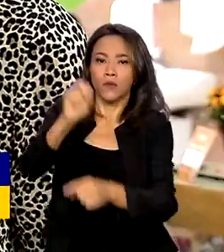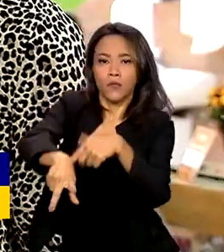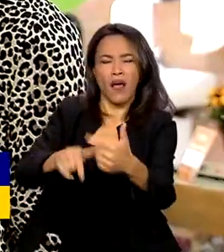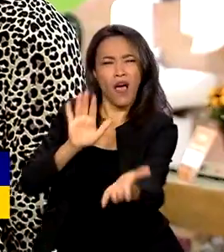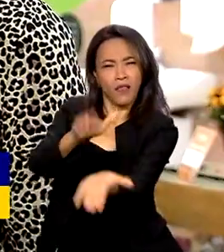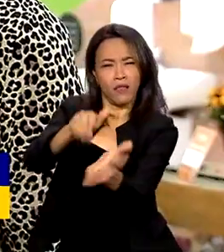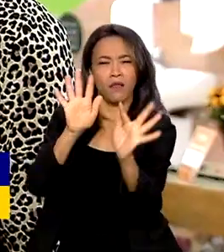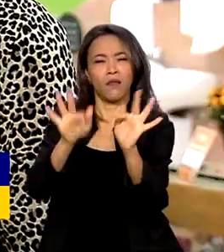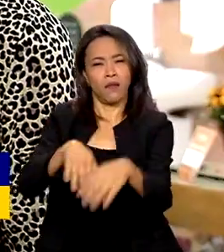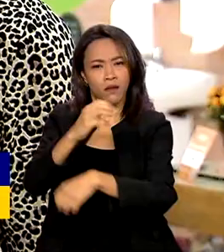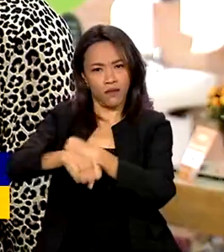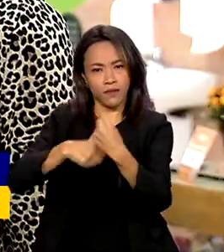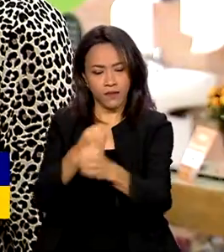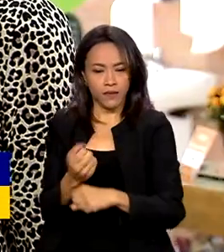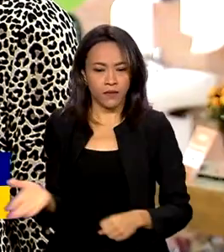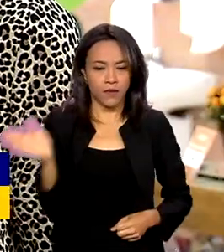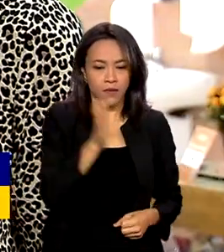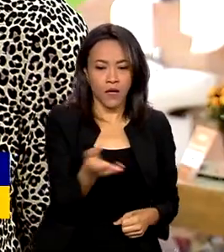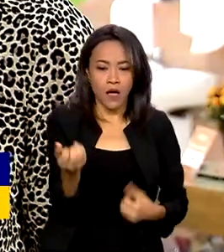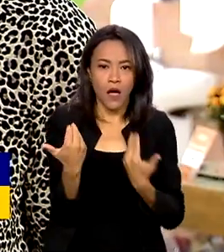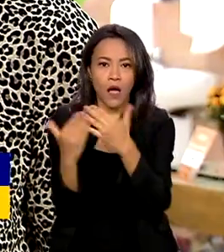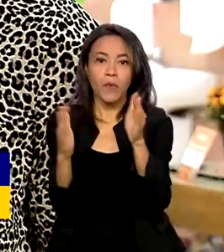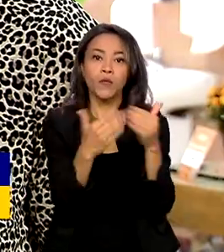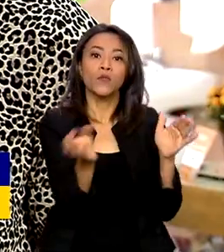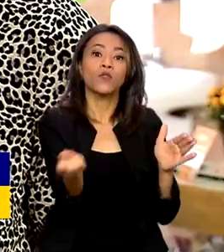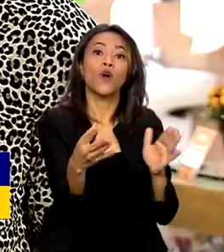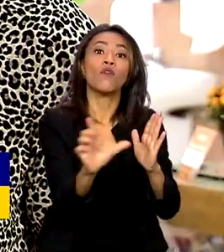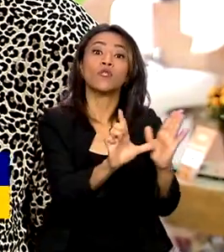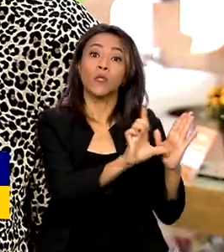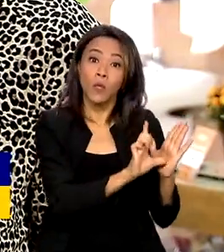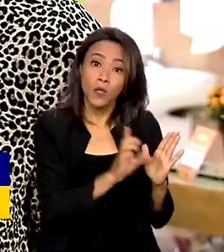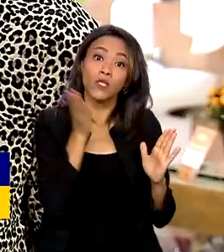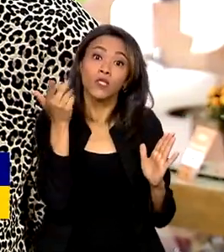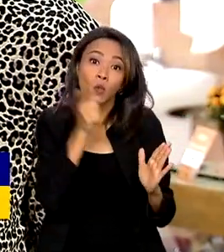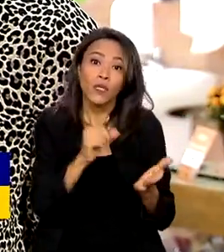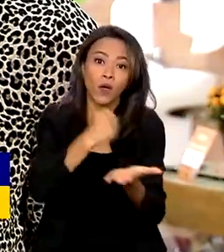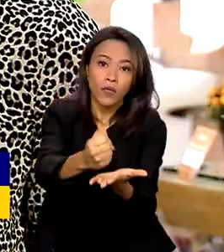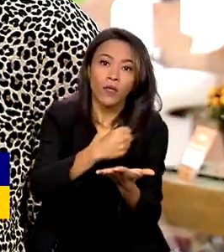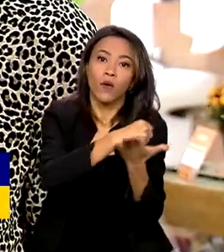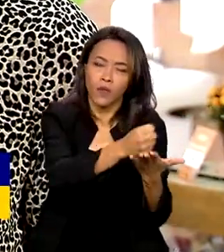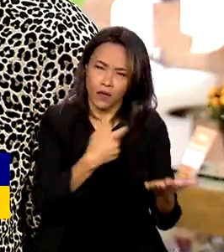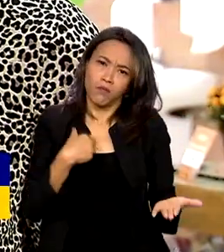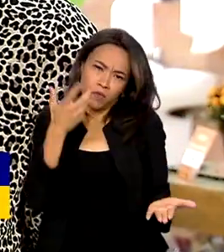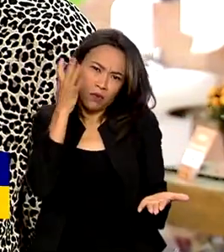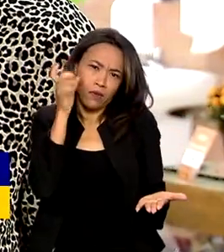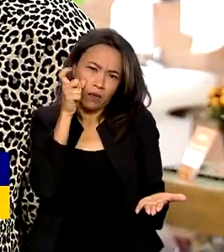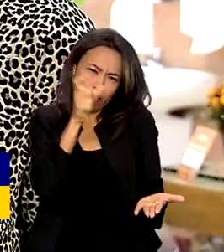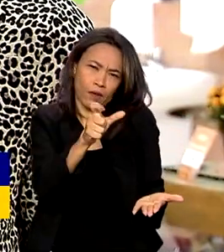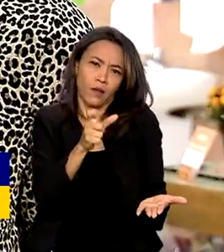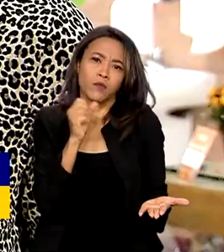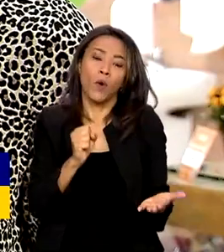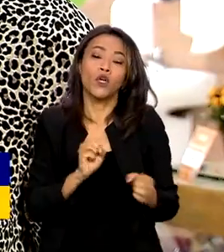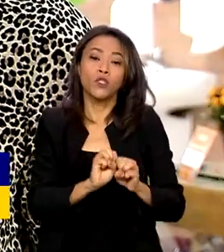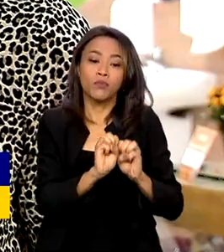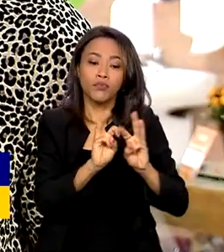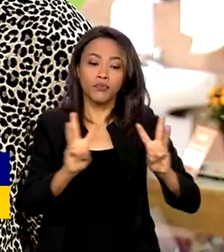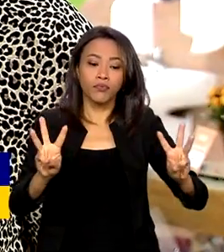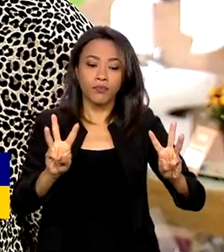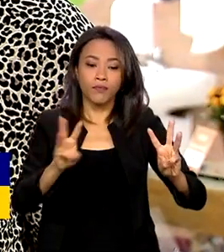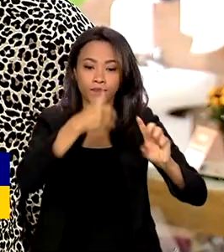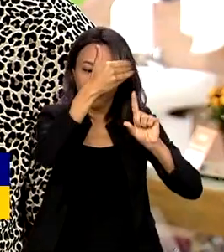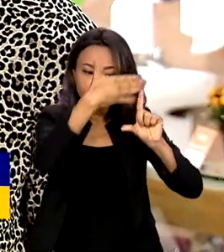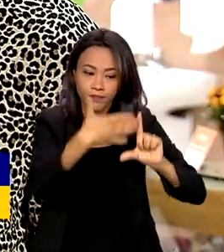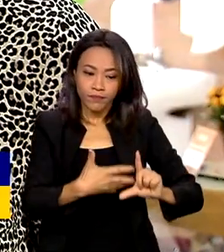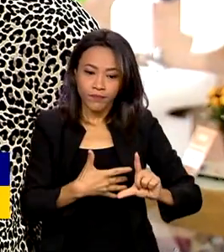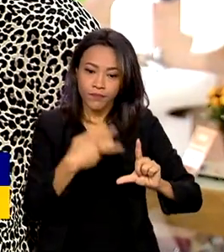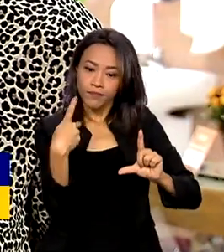com abertura de novas lojas automaticamente a gente contrata mais pessoas né caso a pessoa tem interesse ela pode abrir o site banda pé que é